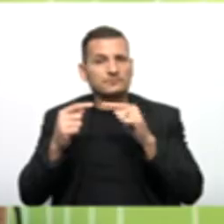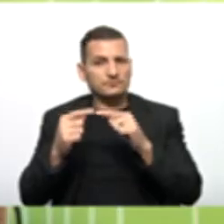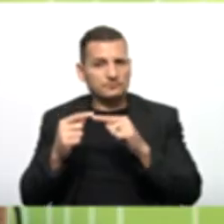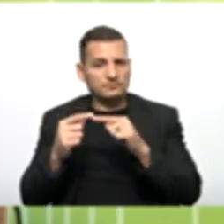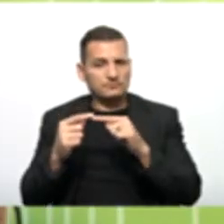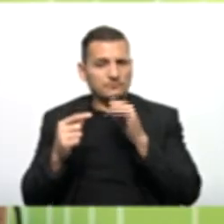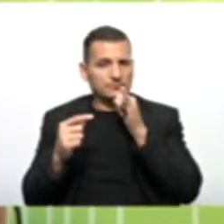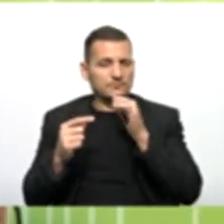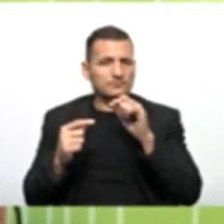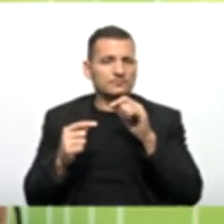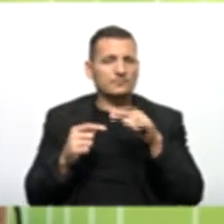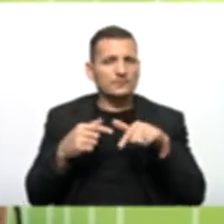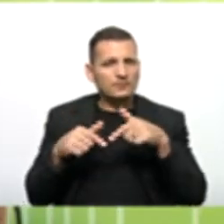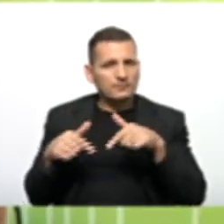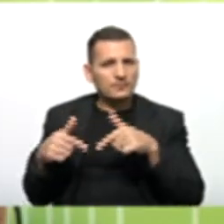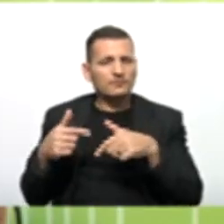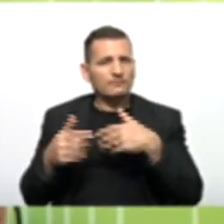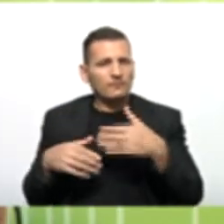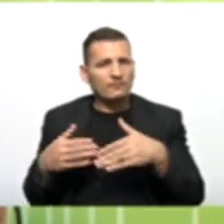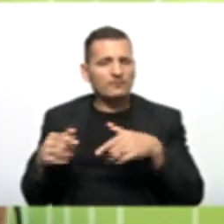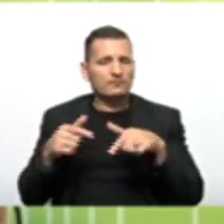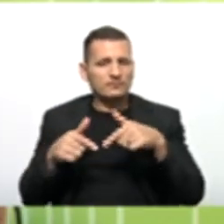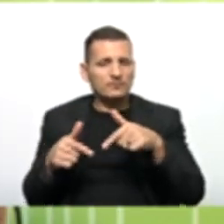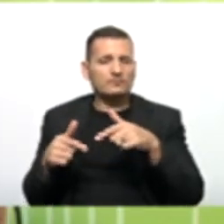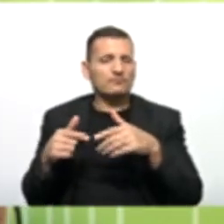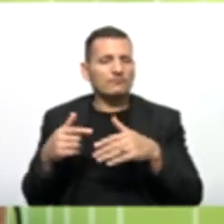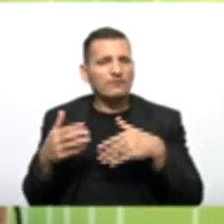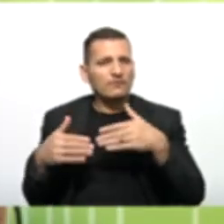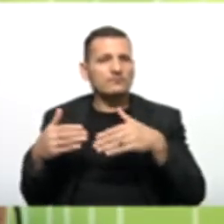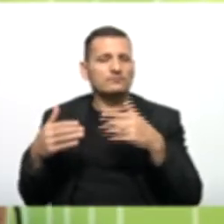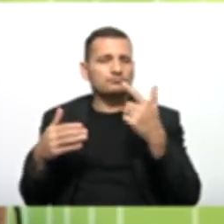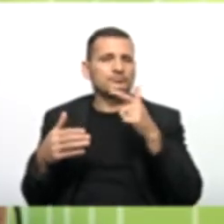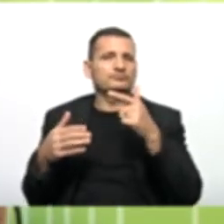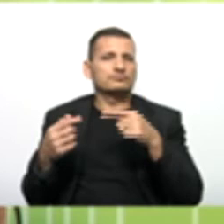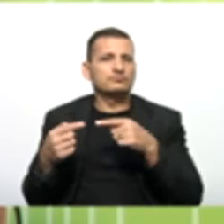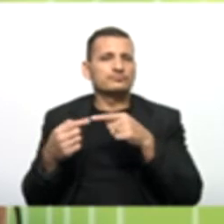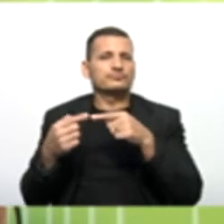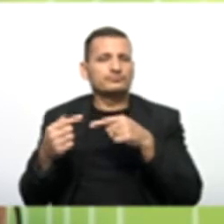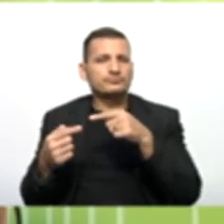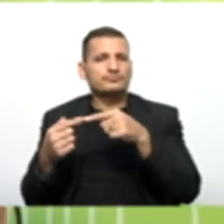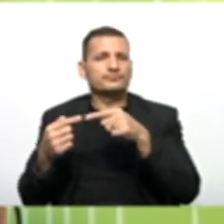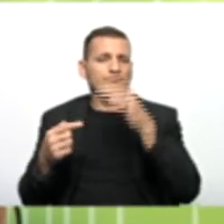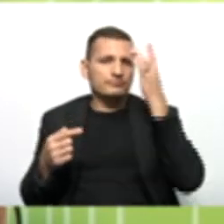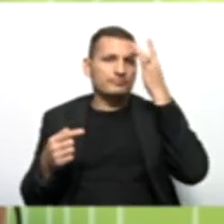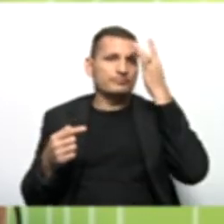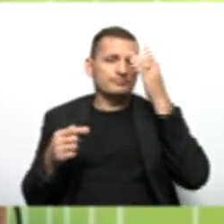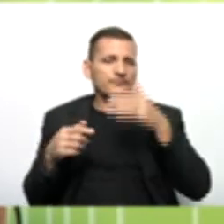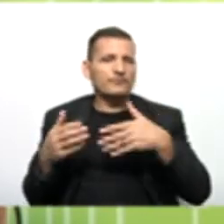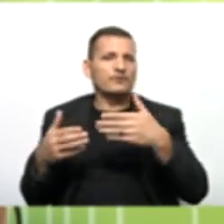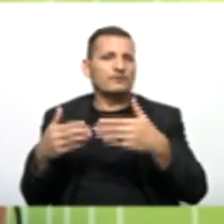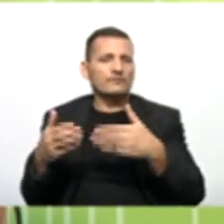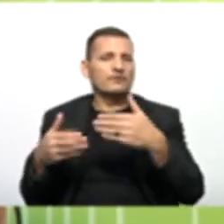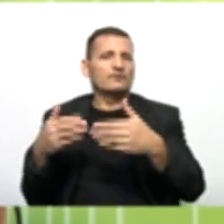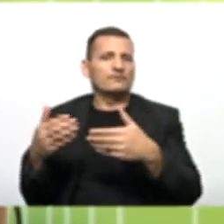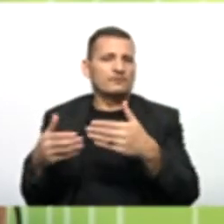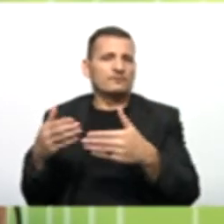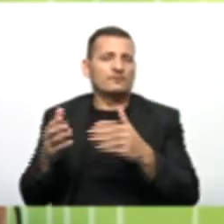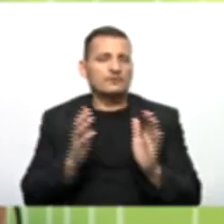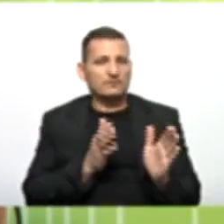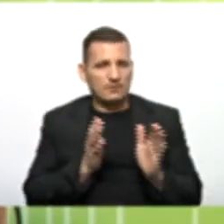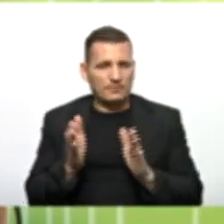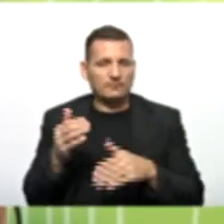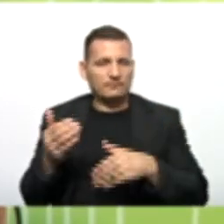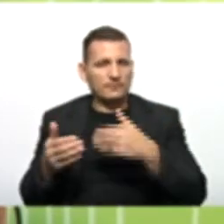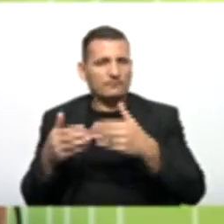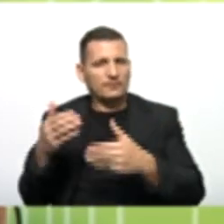que eu vou desenvolvendo as minhas atividades. Então, é natural que isso vá acontecendo, né? Conforme vou amadurecendo nas minhas atividades, vou avançando nas etapas,